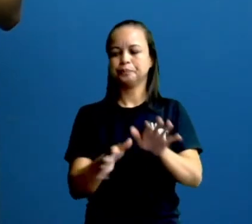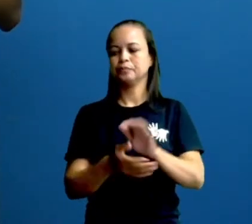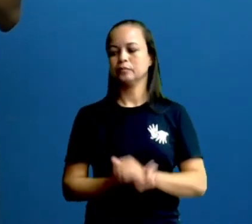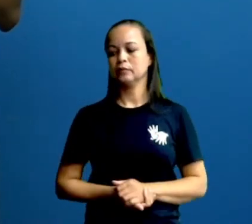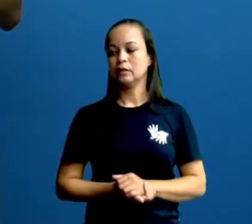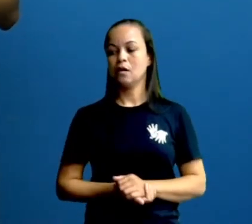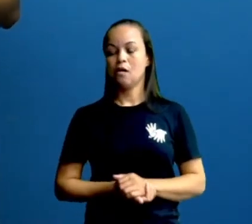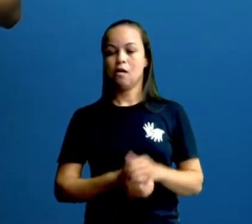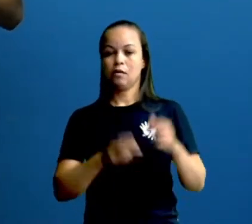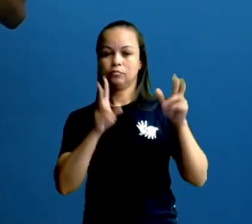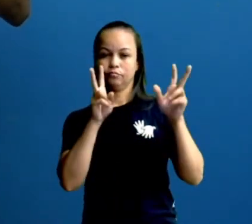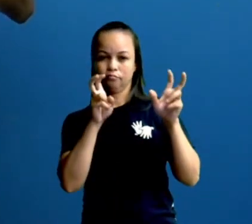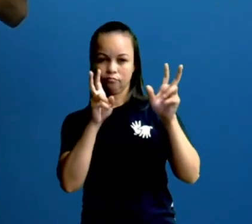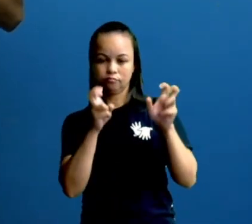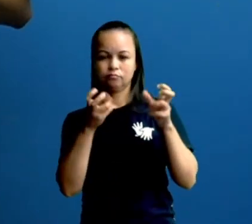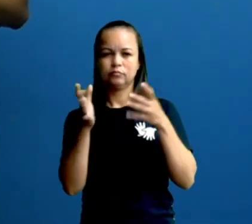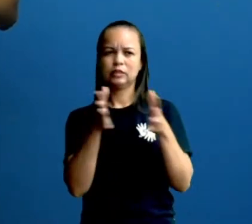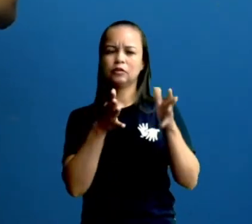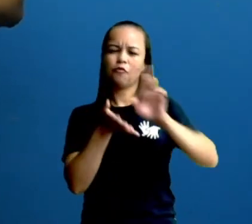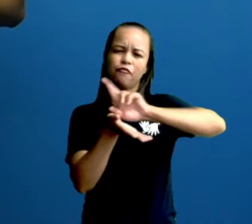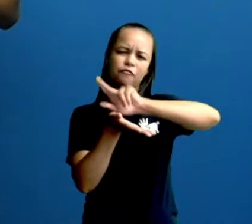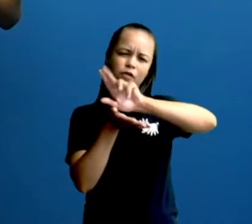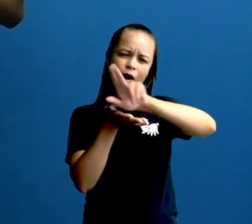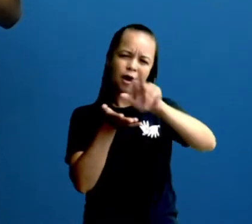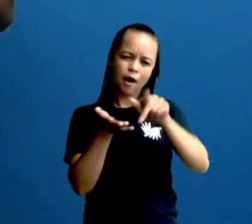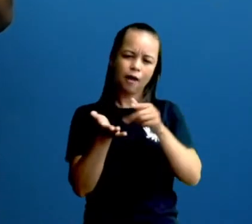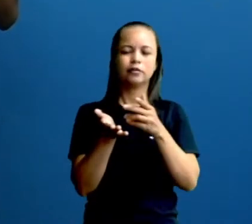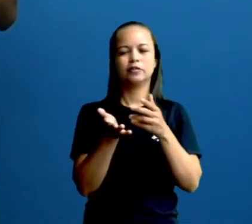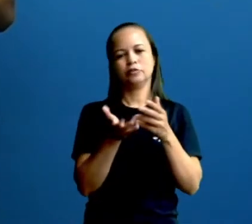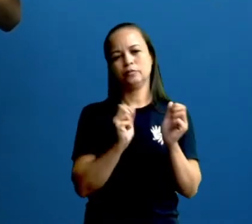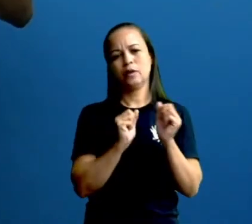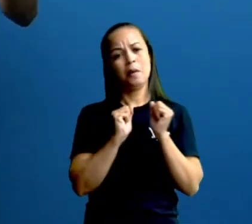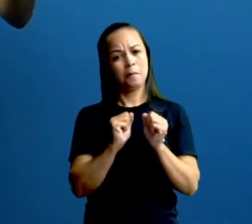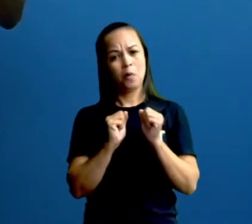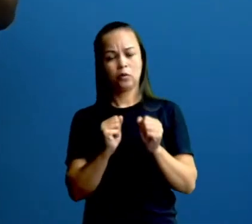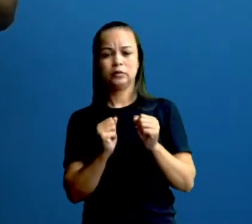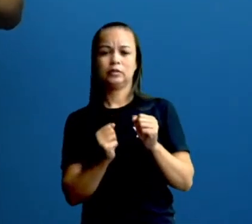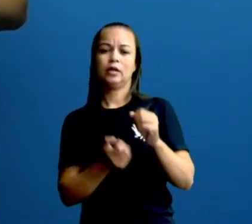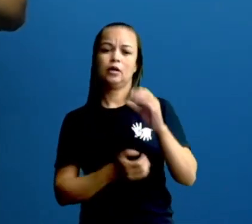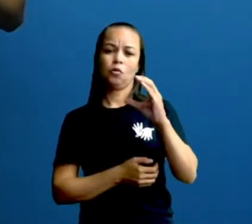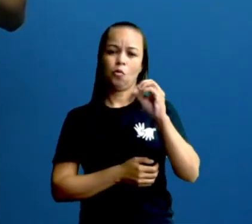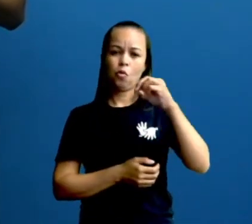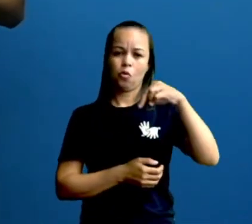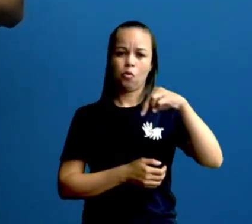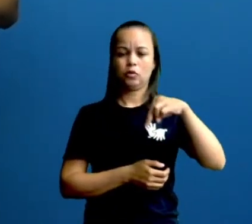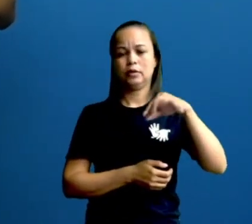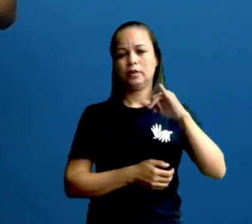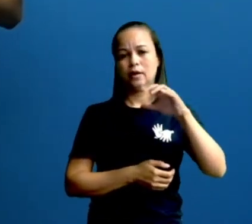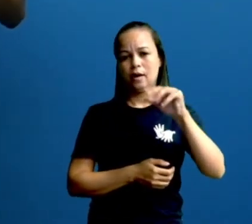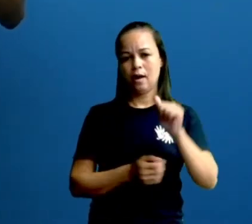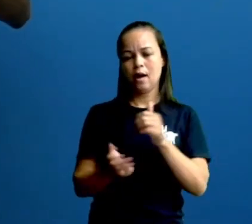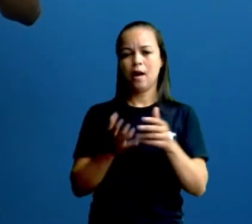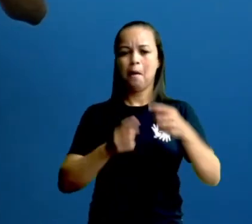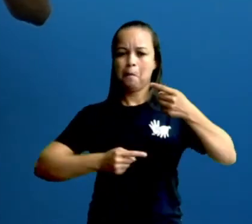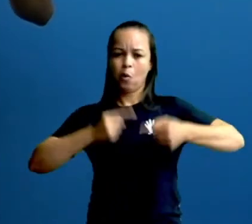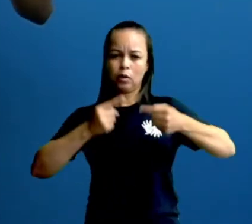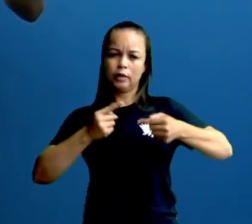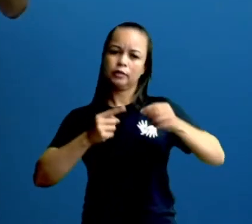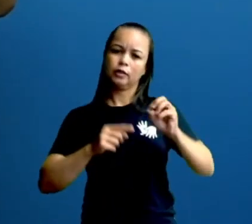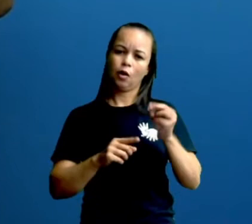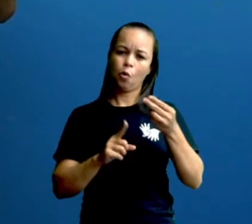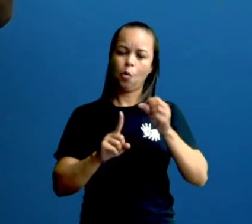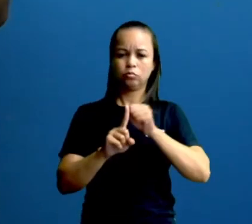as temáticas das tirinhas são diversas. Então, podendo ser cômica, política ou social. Então, não